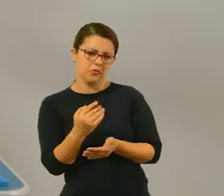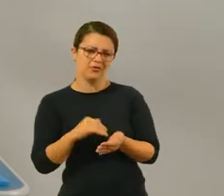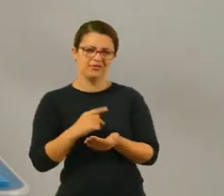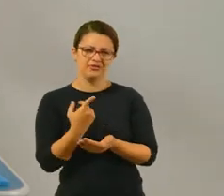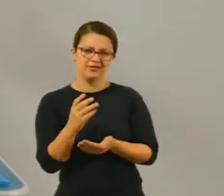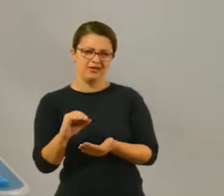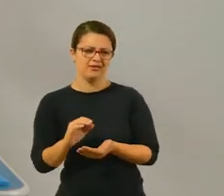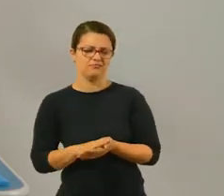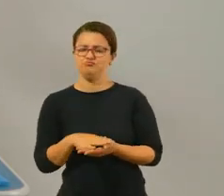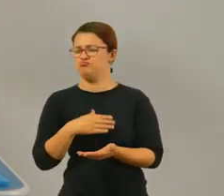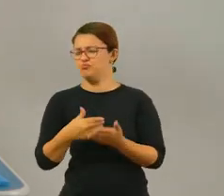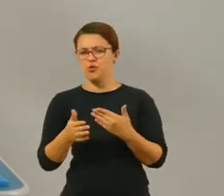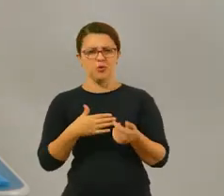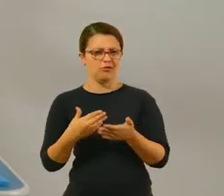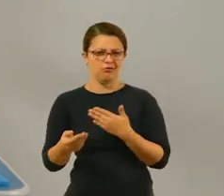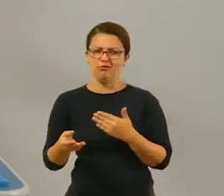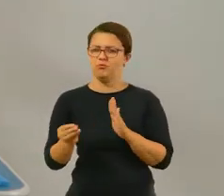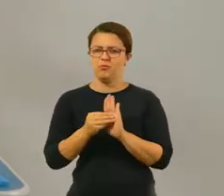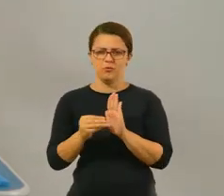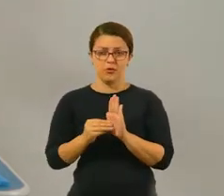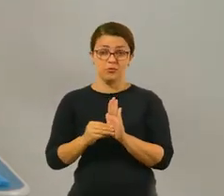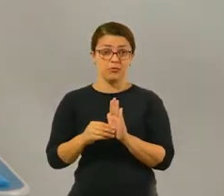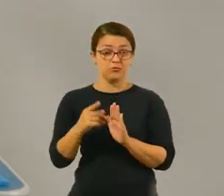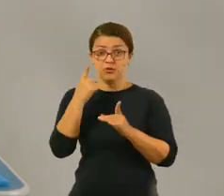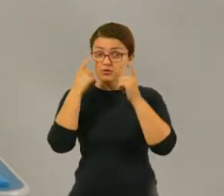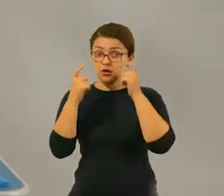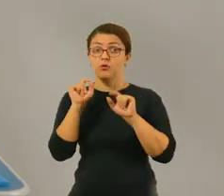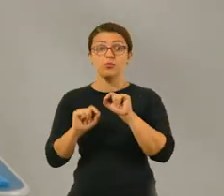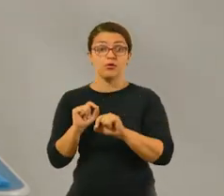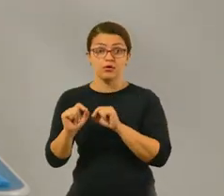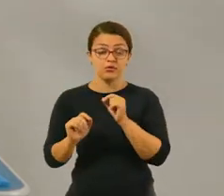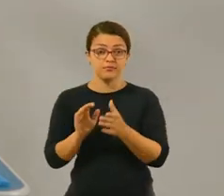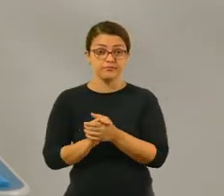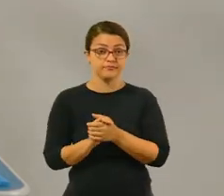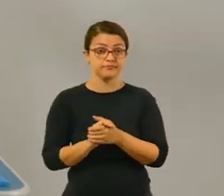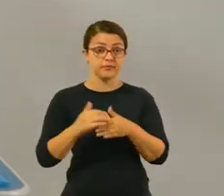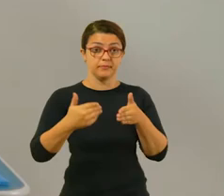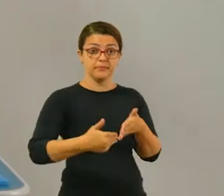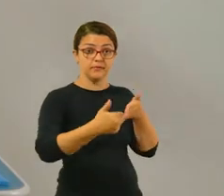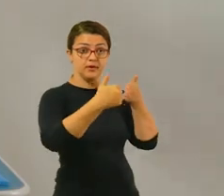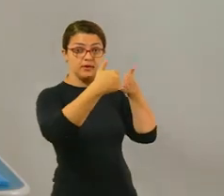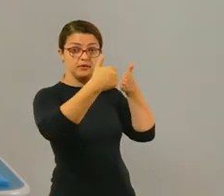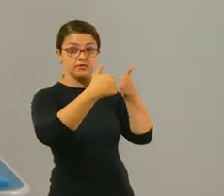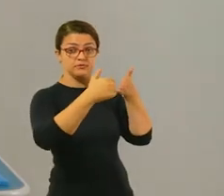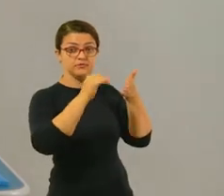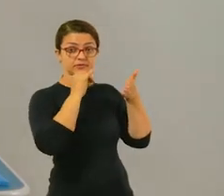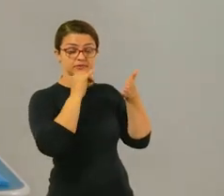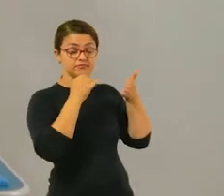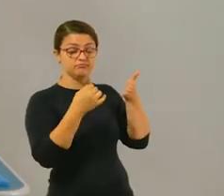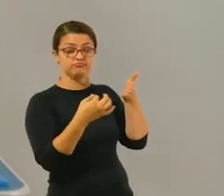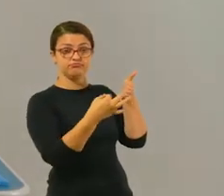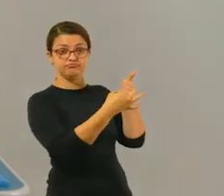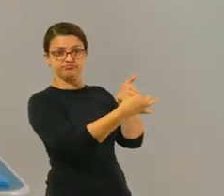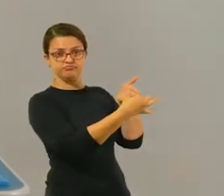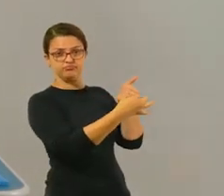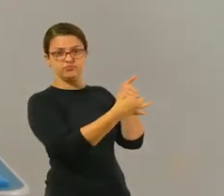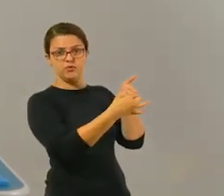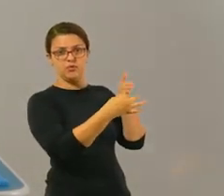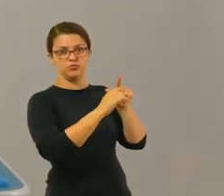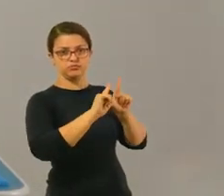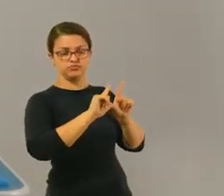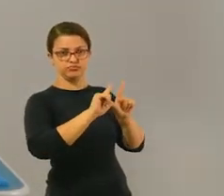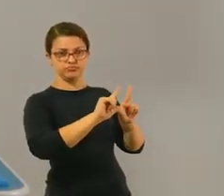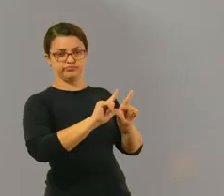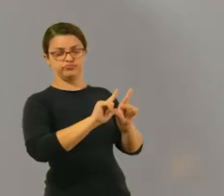1 ao 5, ou do 1 ao 10, ou números aleatórios. A ideia é pegar esses números, colocar em uma parede. Por